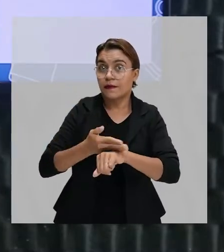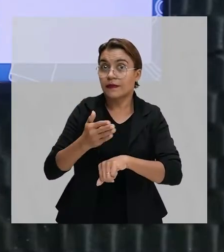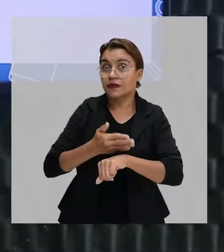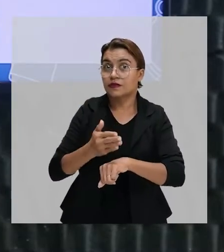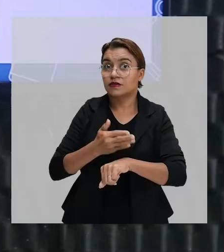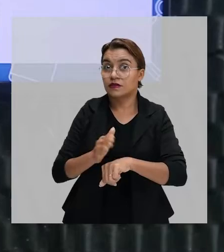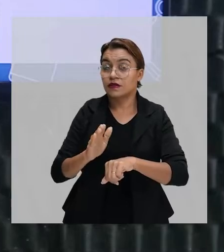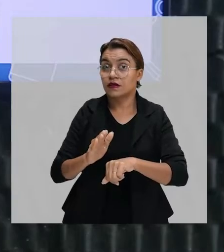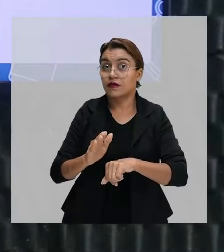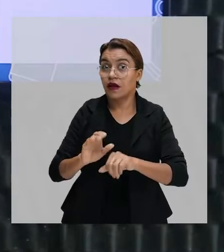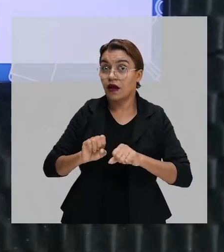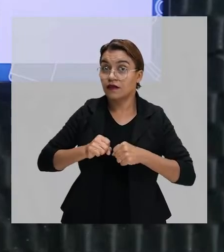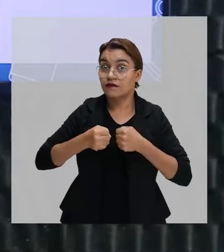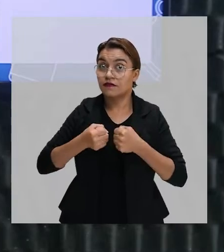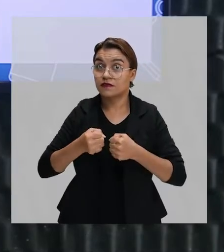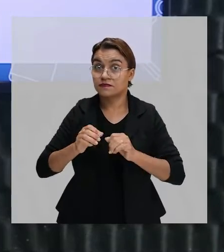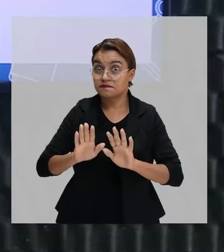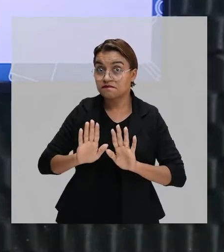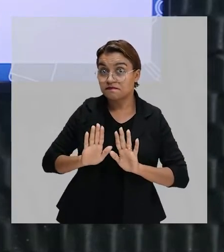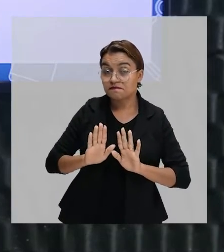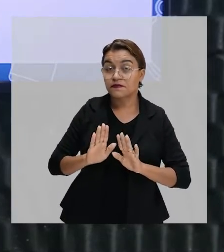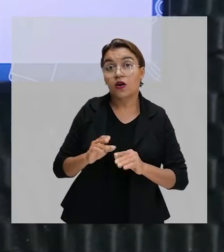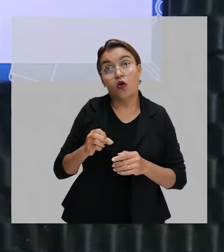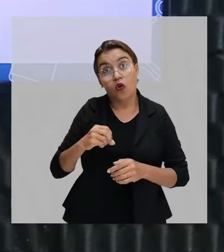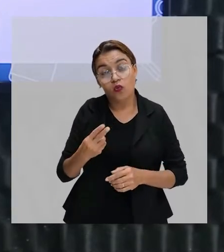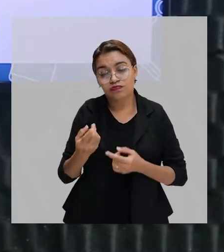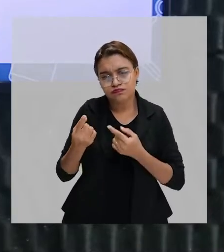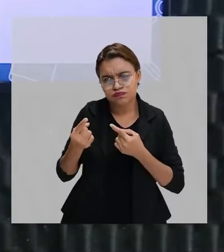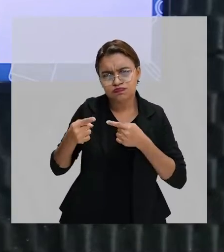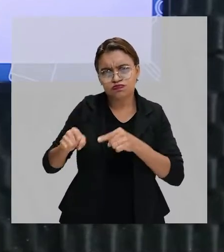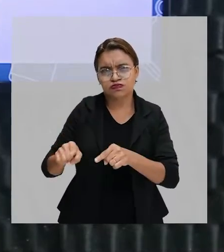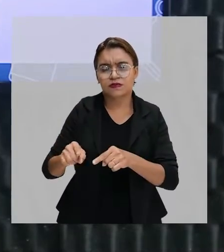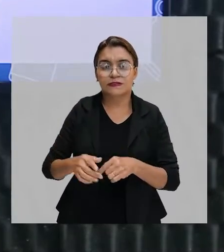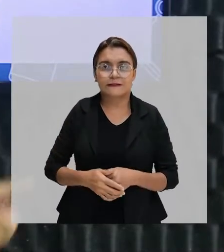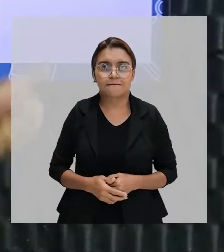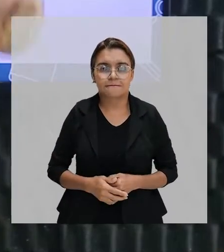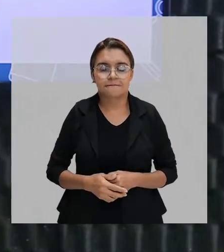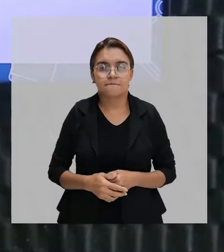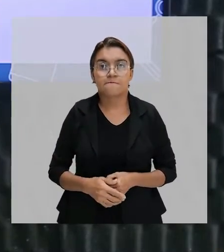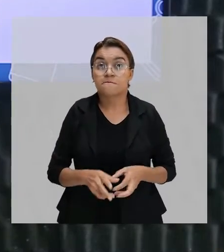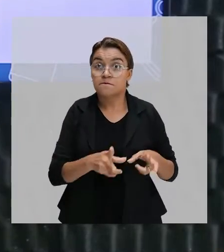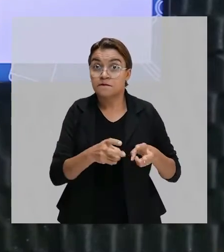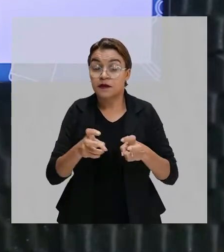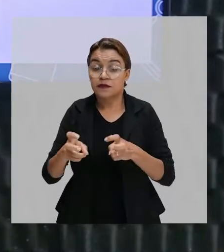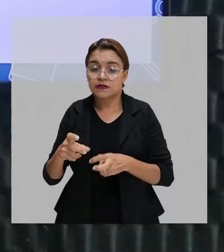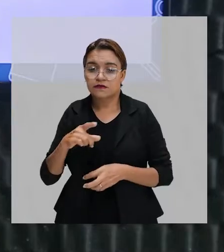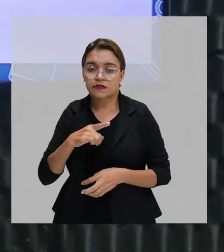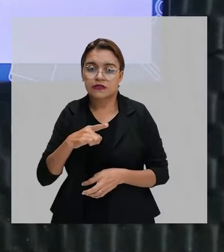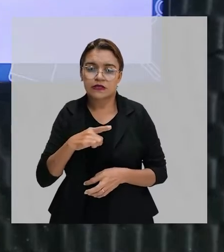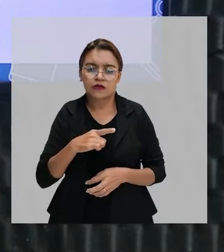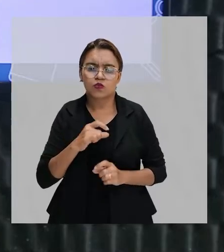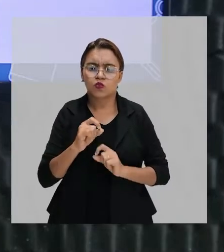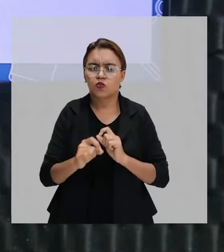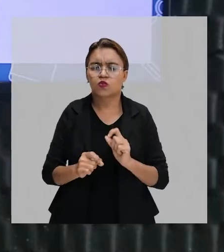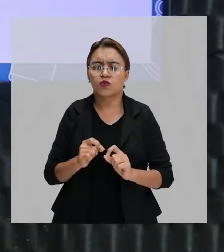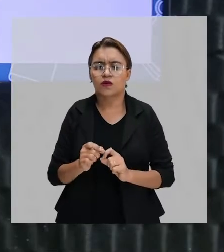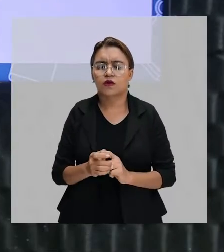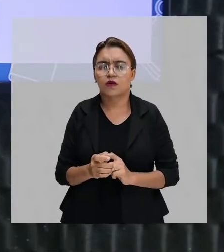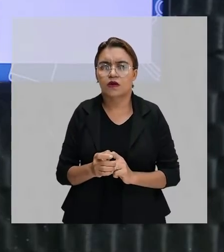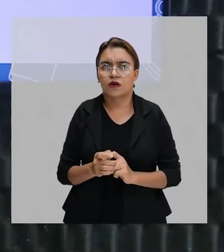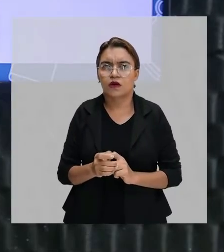praticante saber se defender e atacar então percebo aqui eu já não tenho mais aquela expressão